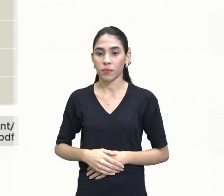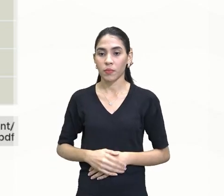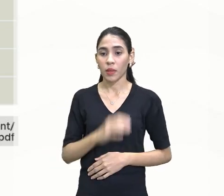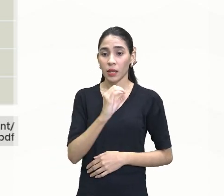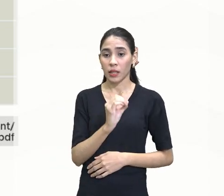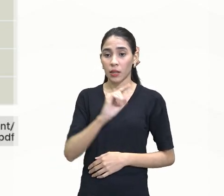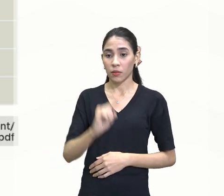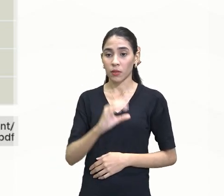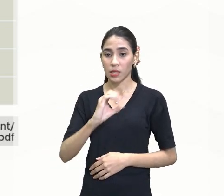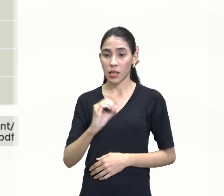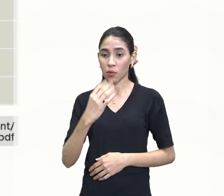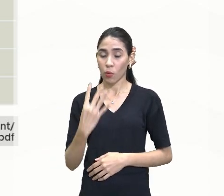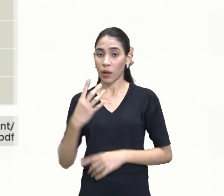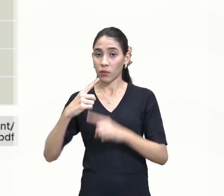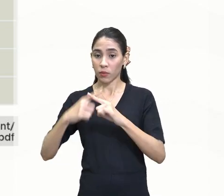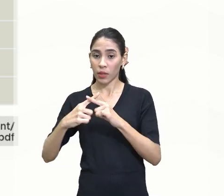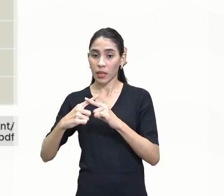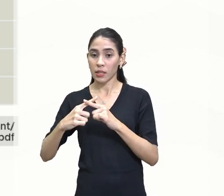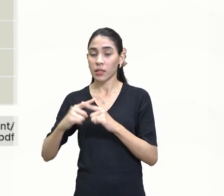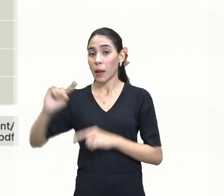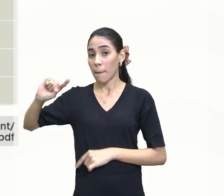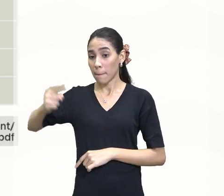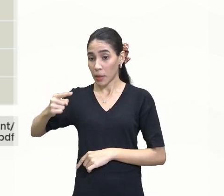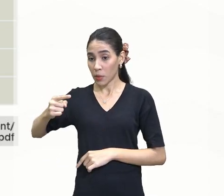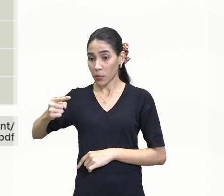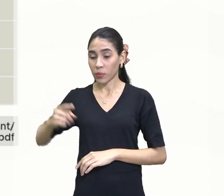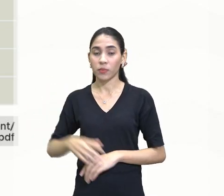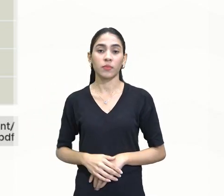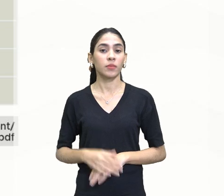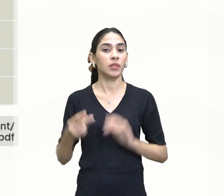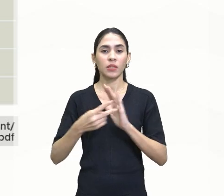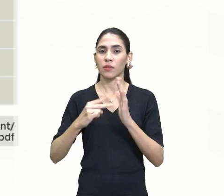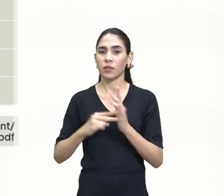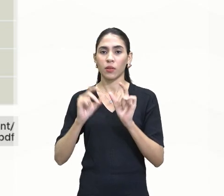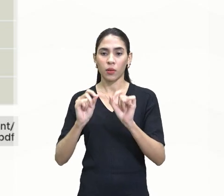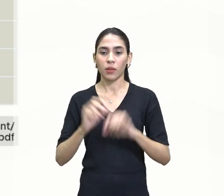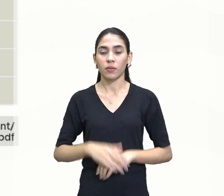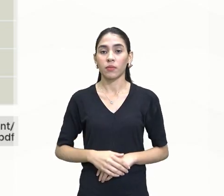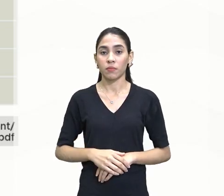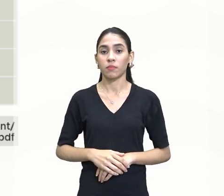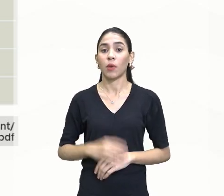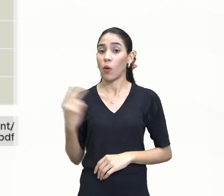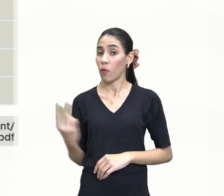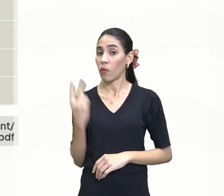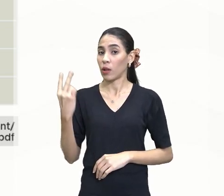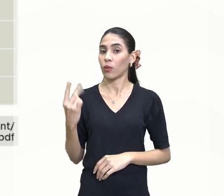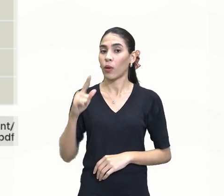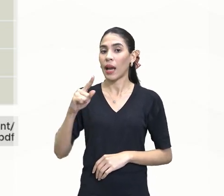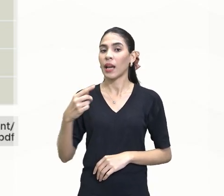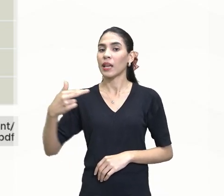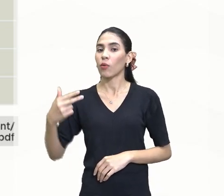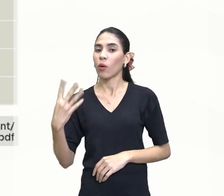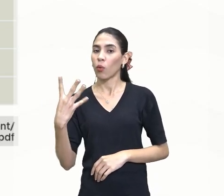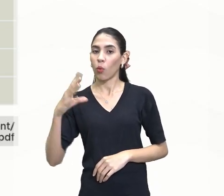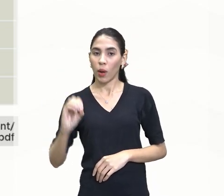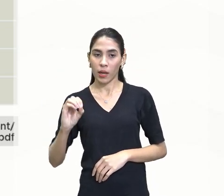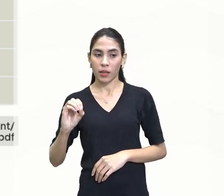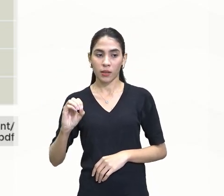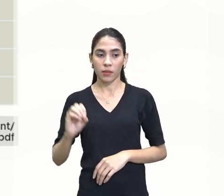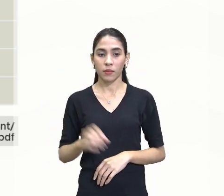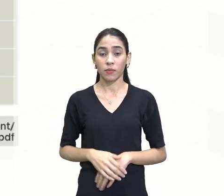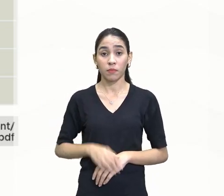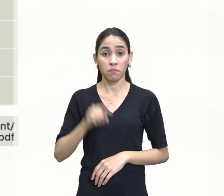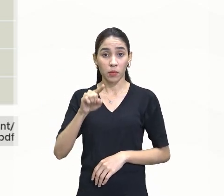0,04 vezes 1.000. Ou seja, o valor de juros vai ser igual a 40. Então, você pega esse